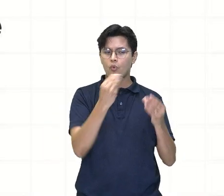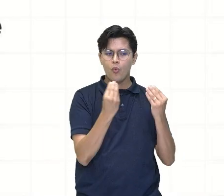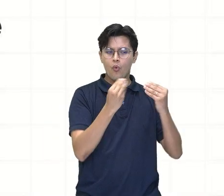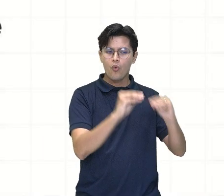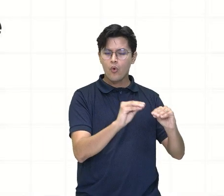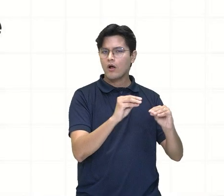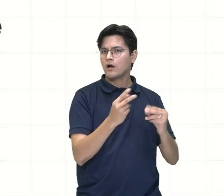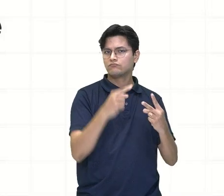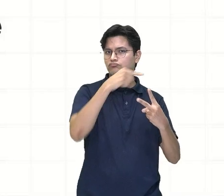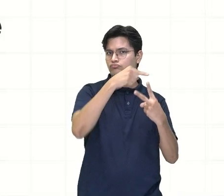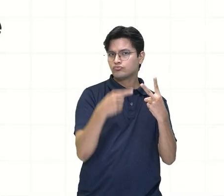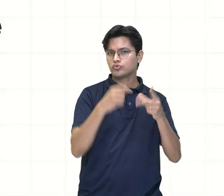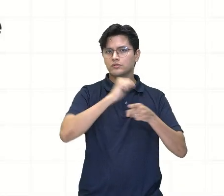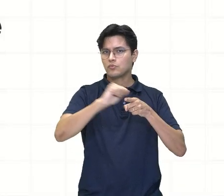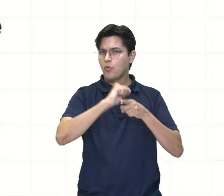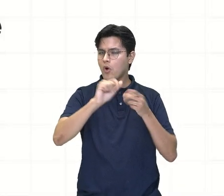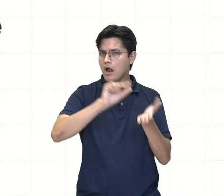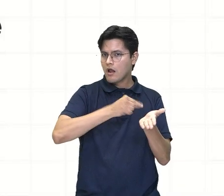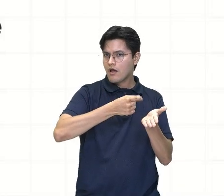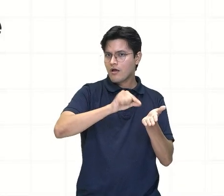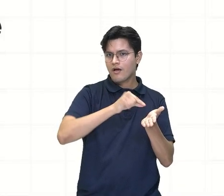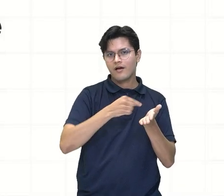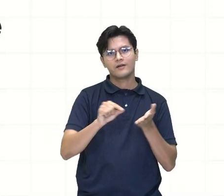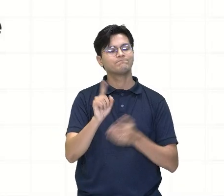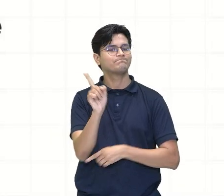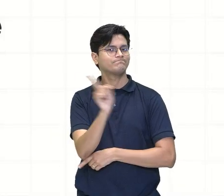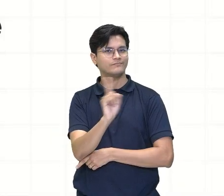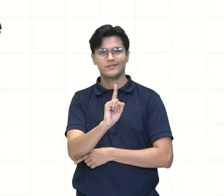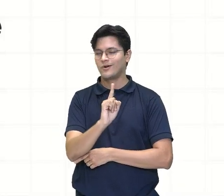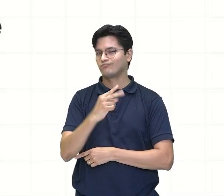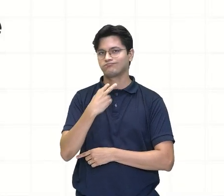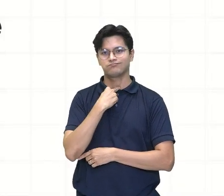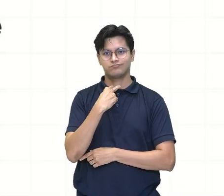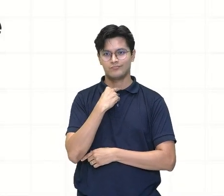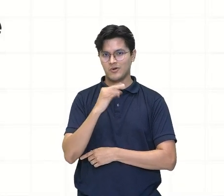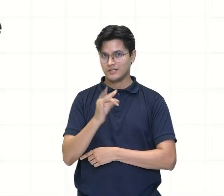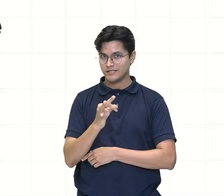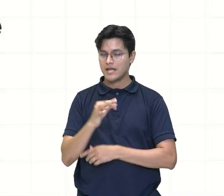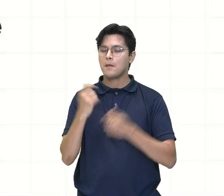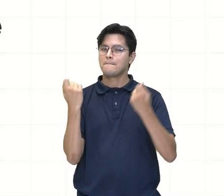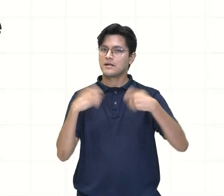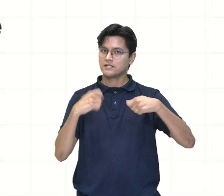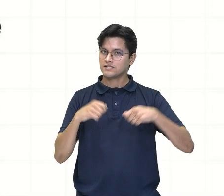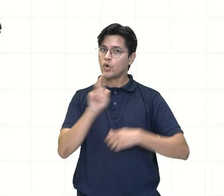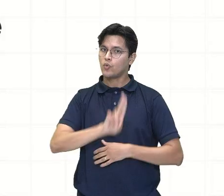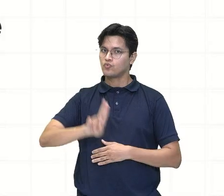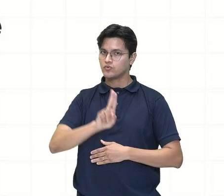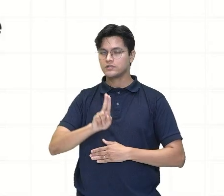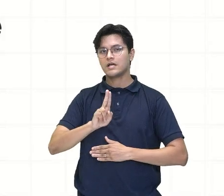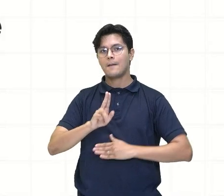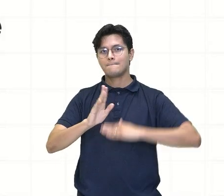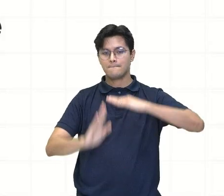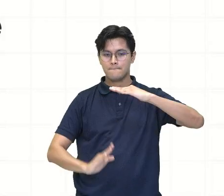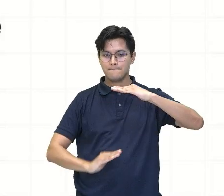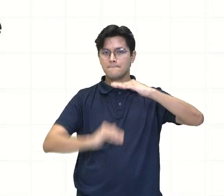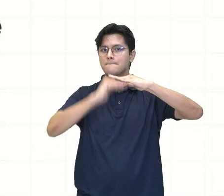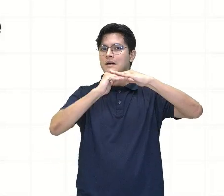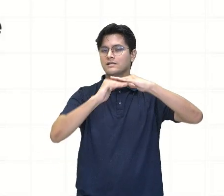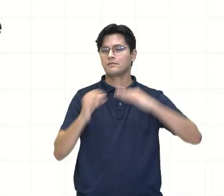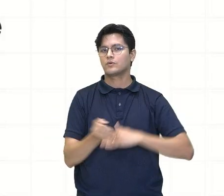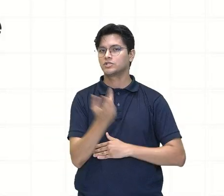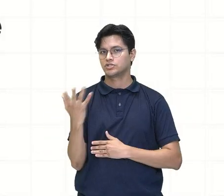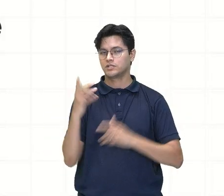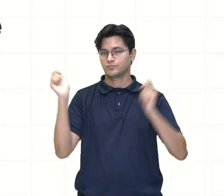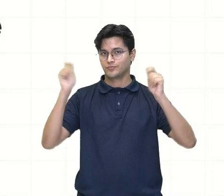posso fazer pacotinhos com uma quantidade maior. E como o nosso problema diz, tem que ser na maior quantidade possível. Sabendo-se